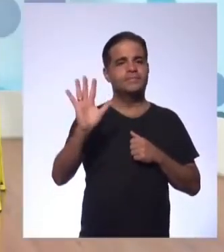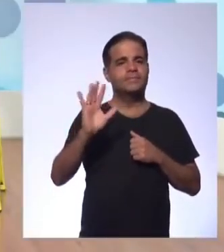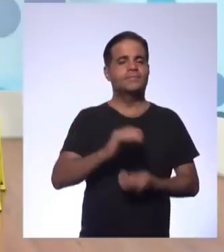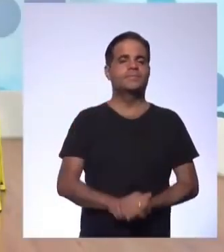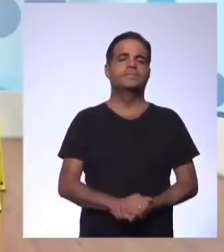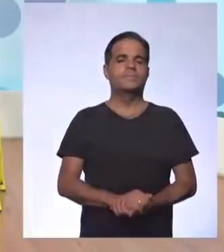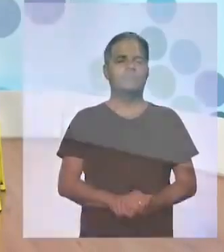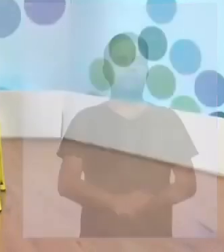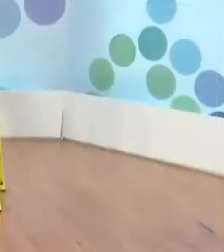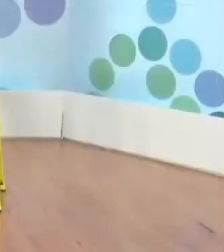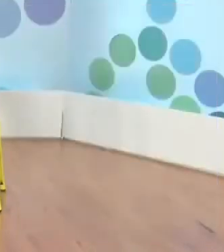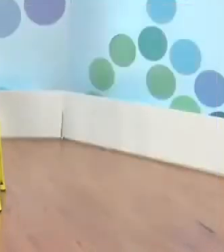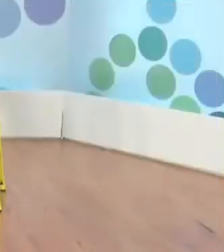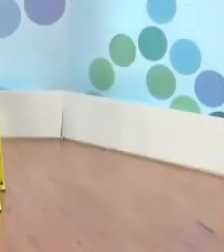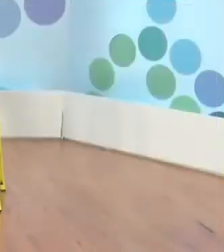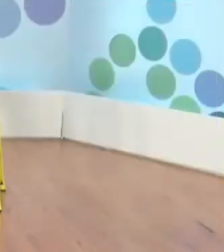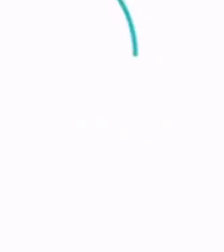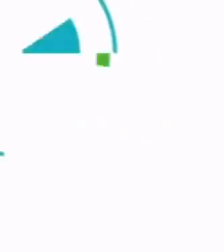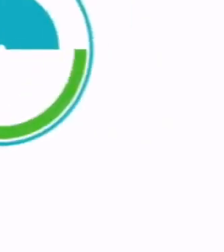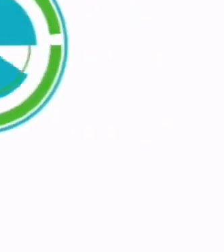próxima.